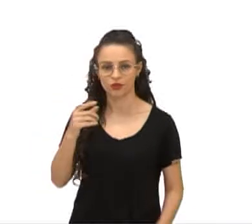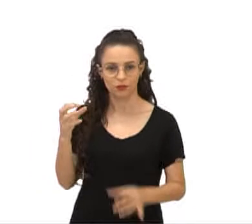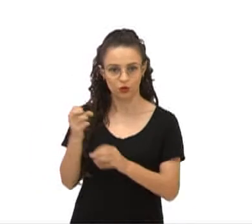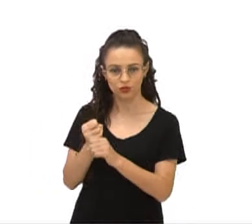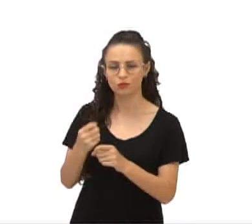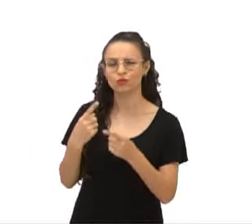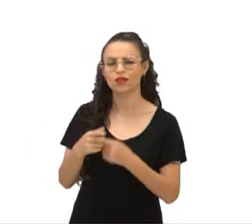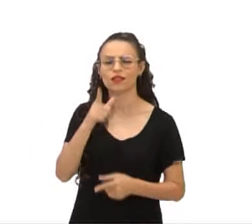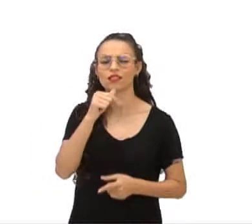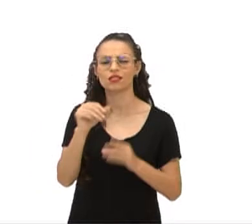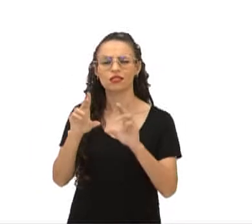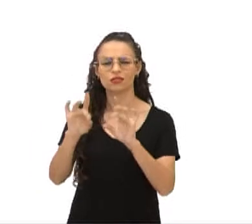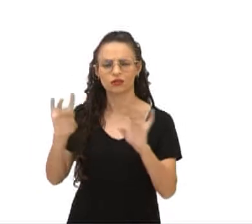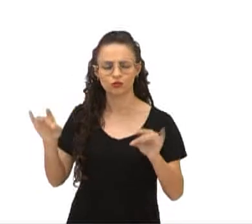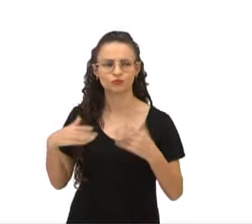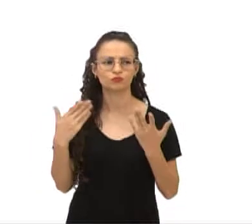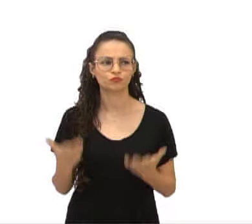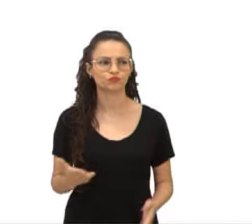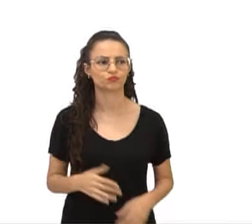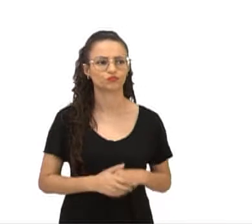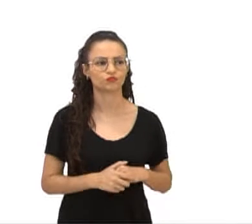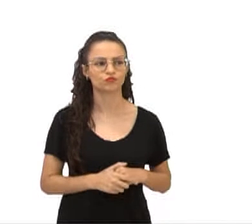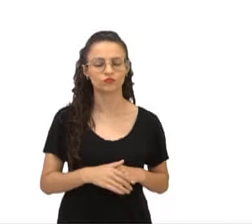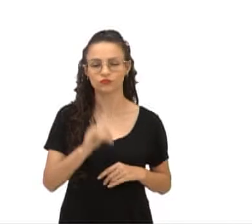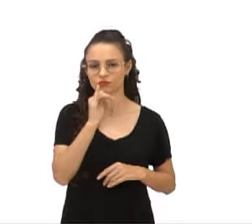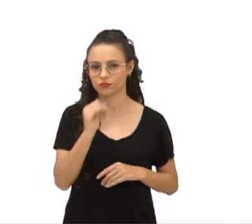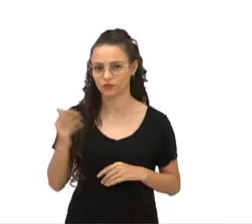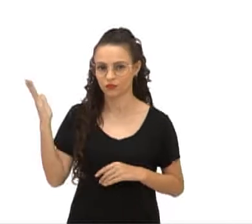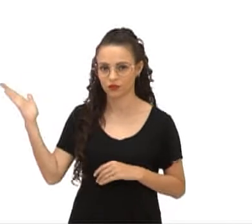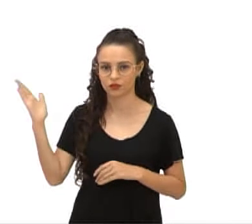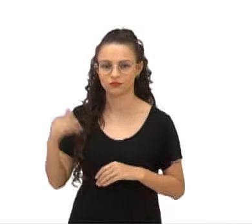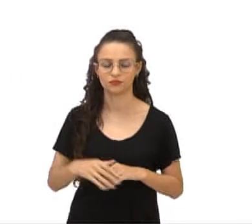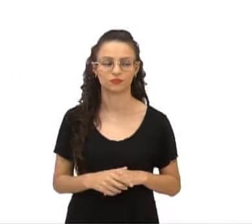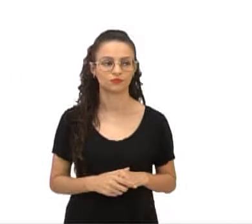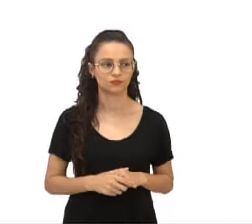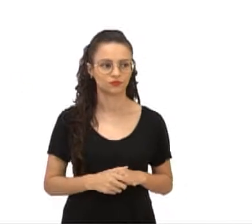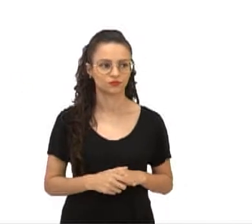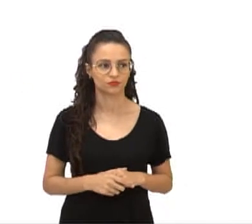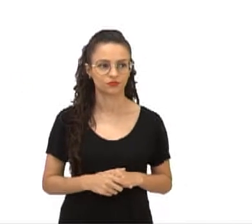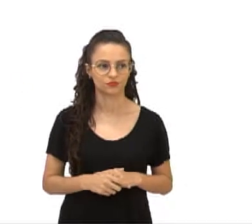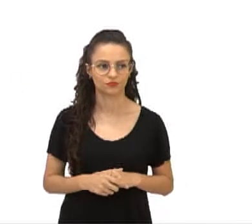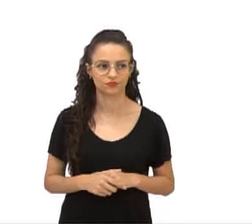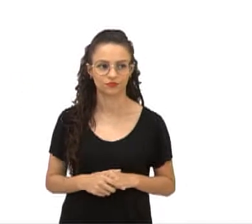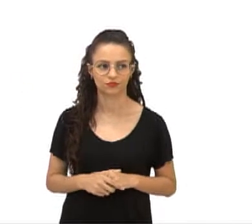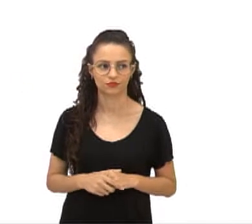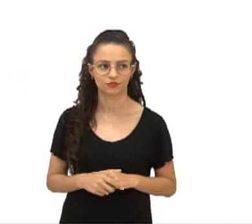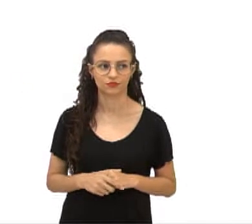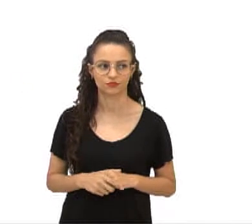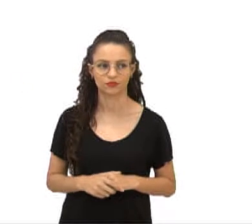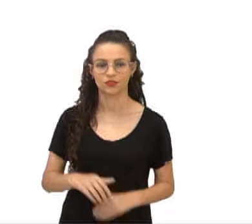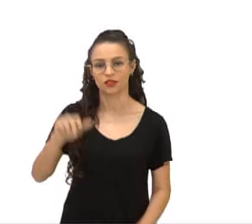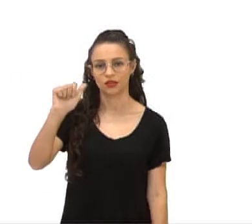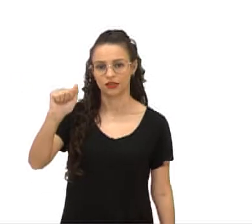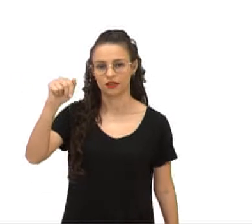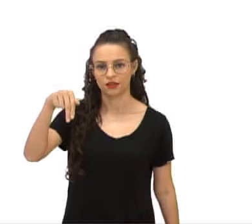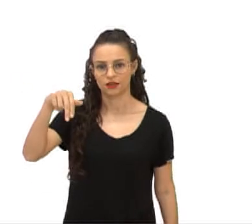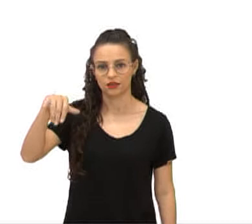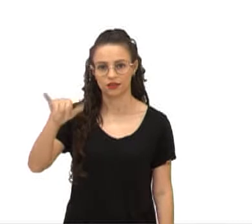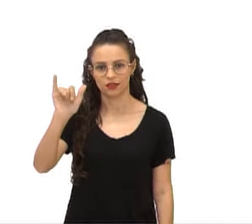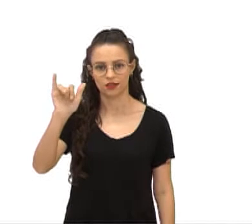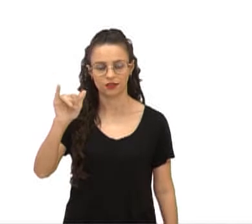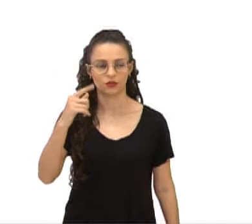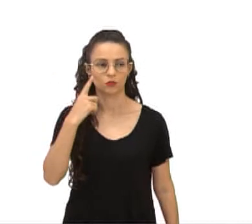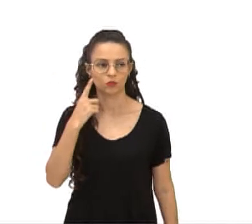líquido né E aqui iCarly Sam books eu tenho alguns livros ou tá vez por Ele para gente o do Mc Carlos o